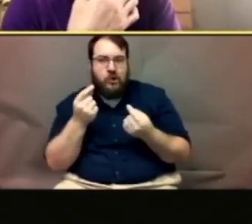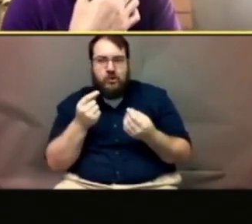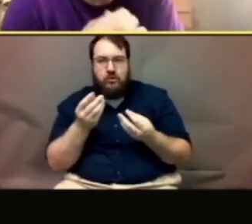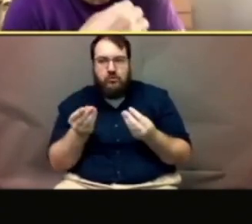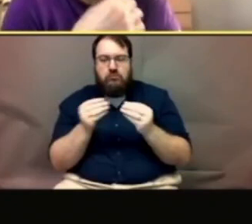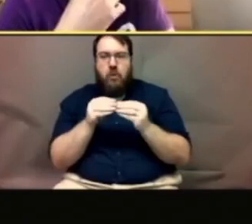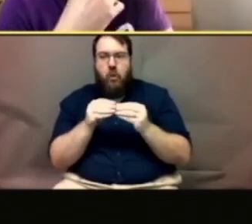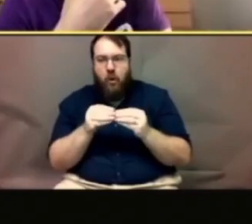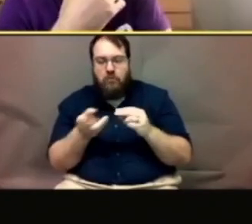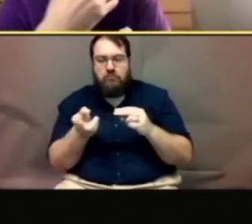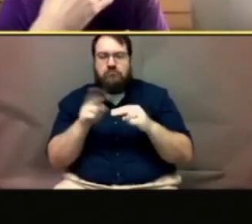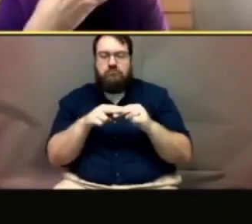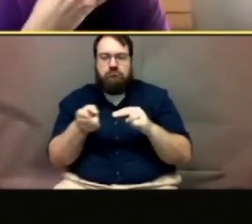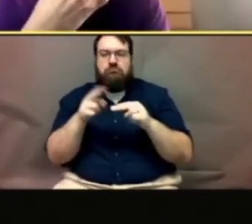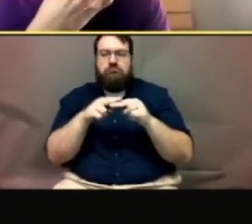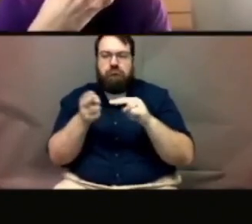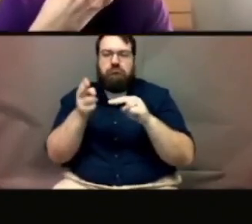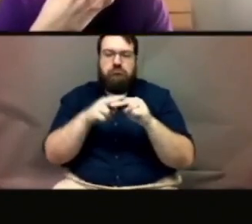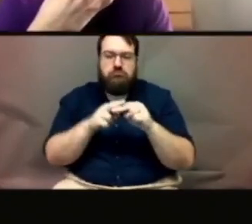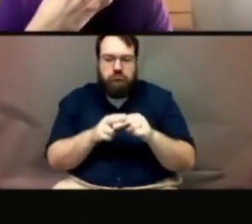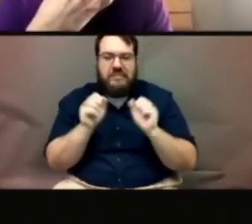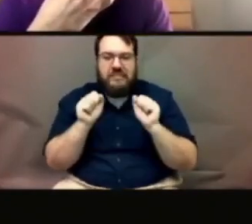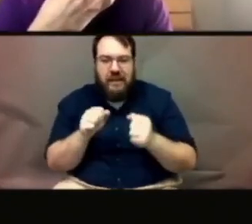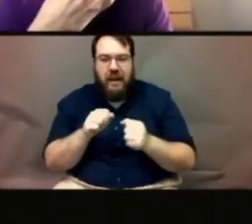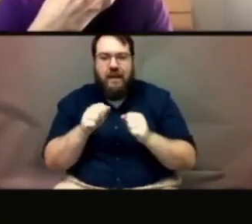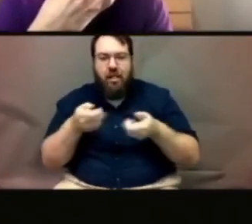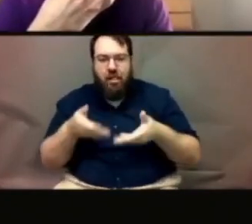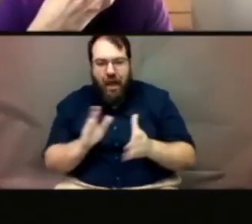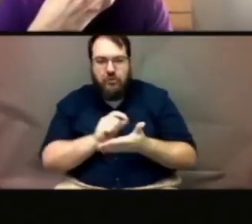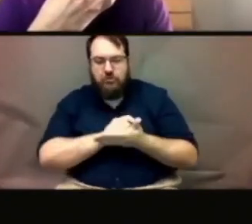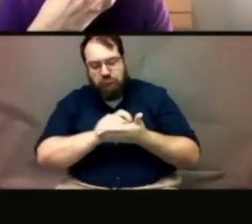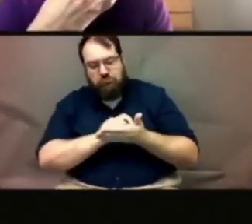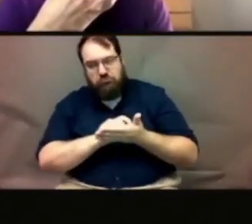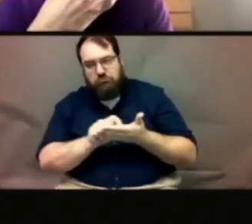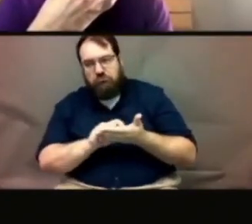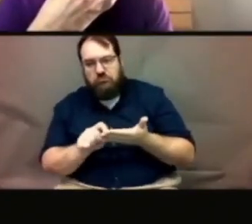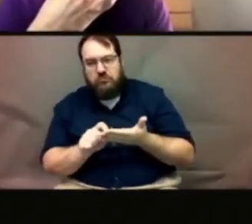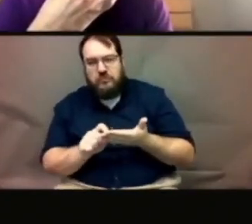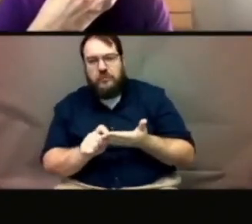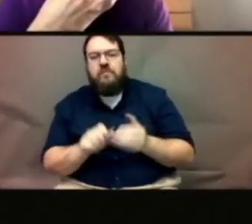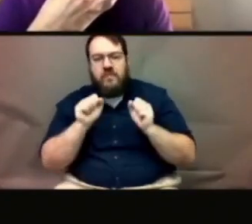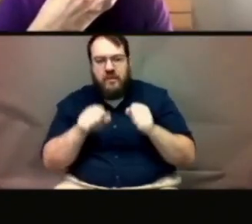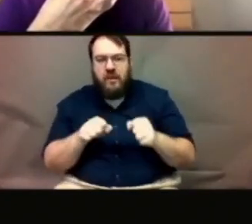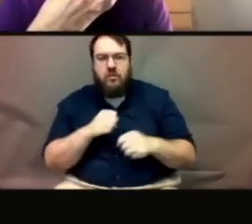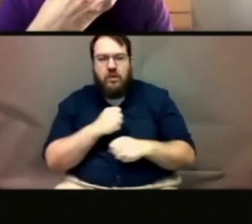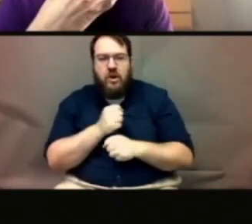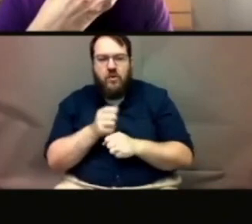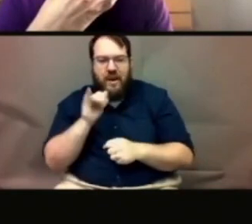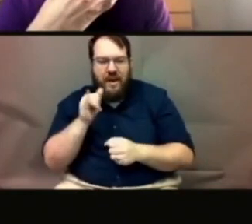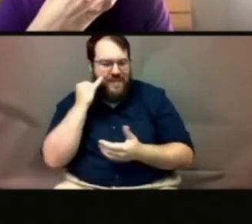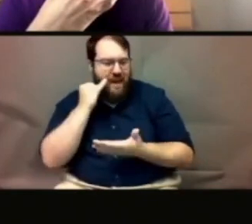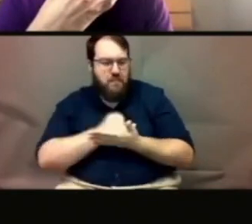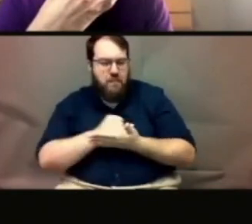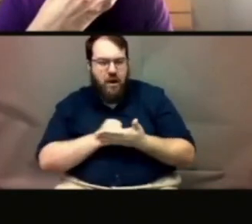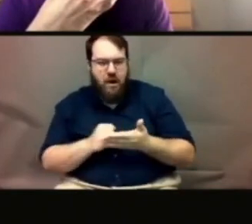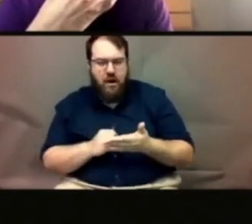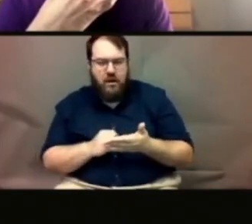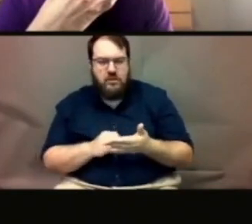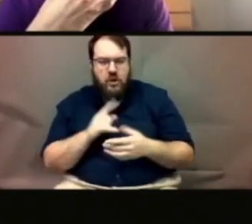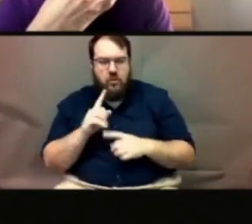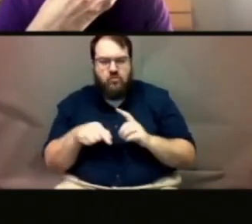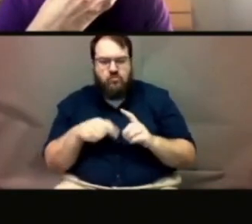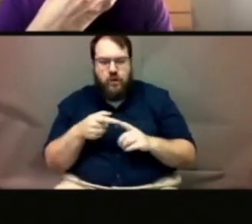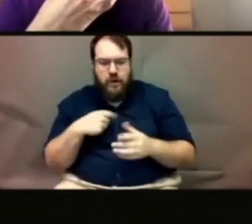fazer mais coisas. Um deles é uma caneta que te permite desenhar. Então, isso nos dá um